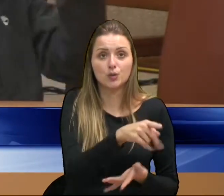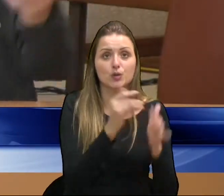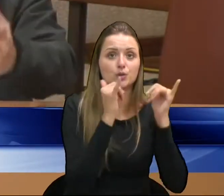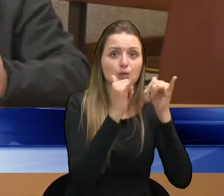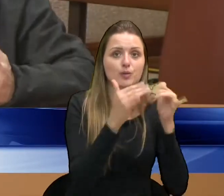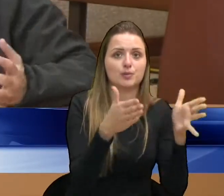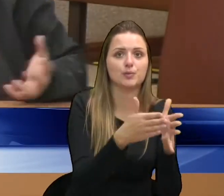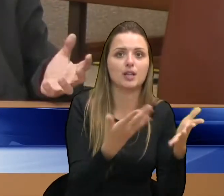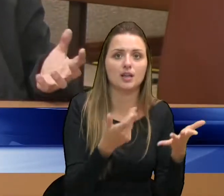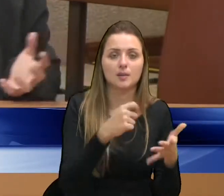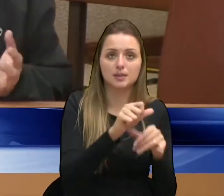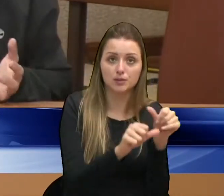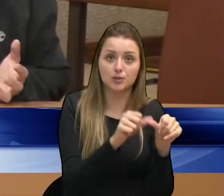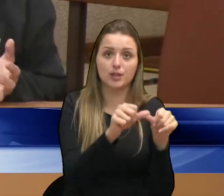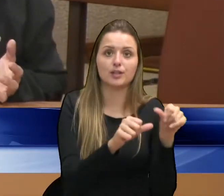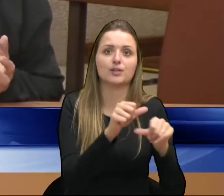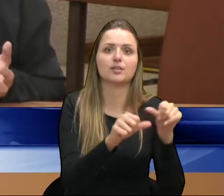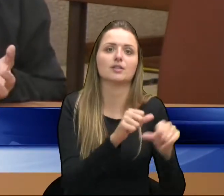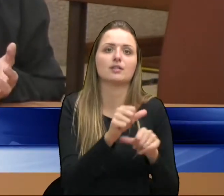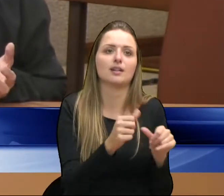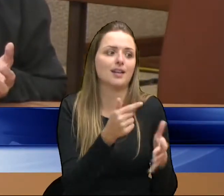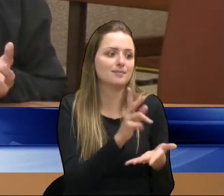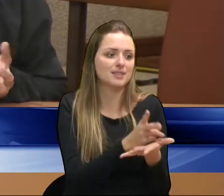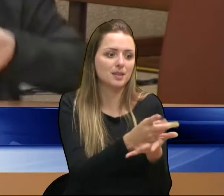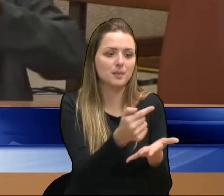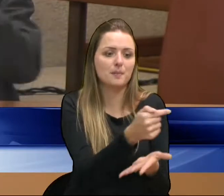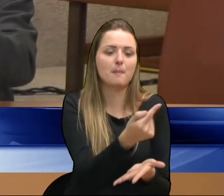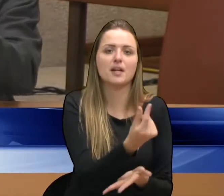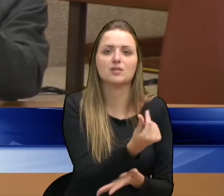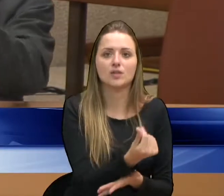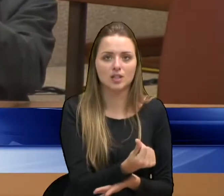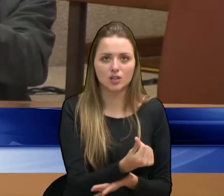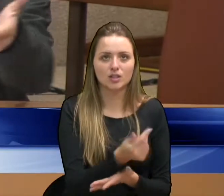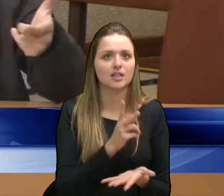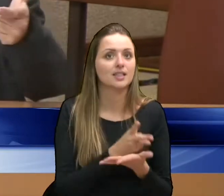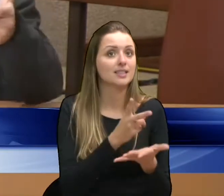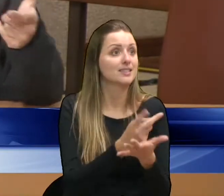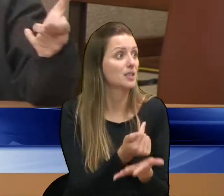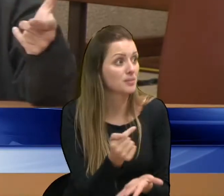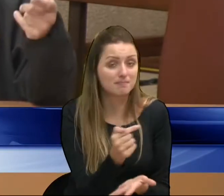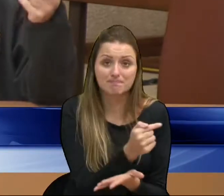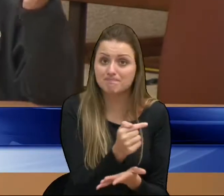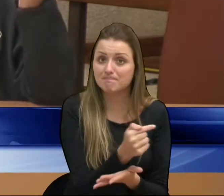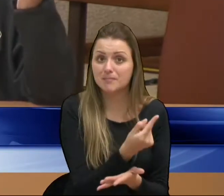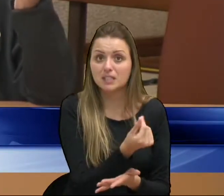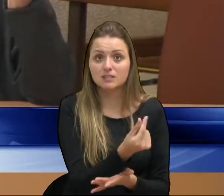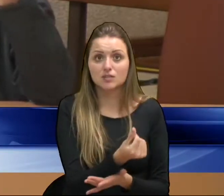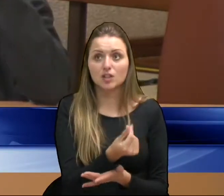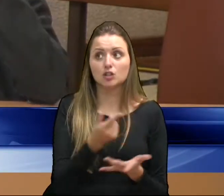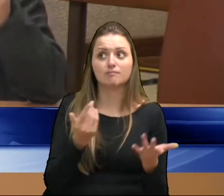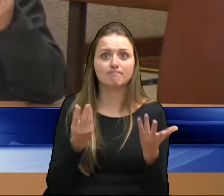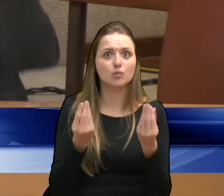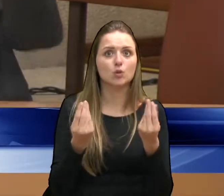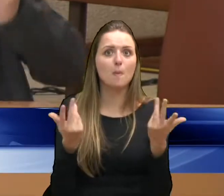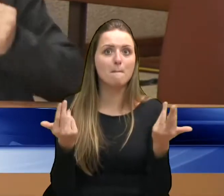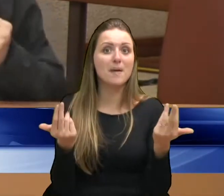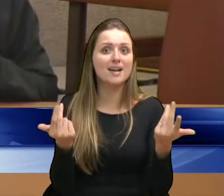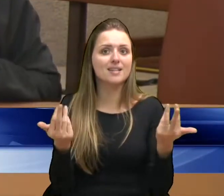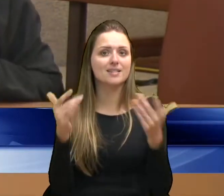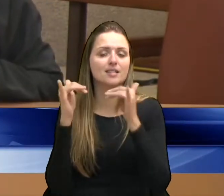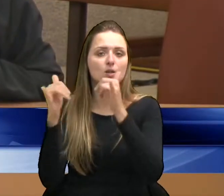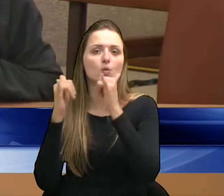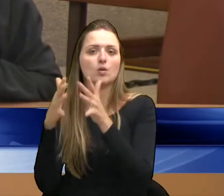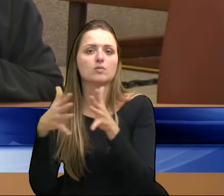lotação cada vez menor, cada vez a diferença ficando, né? Mas não era possível também fazer